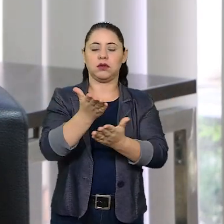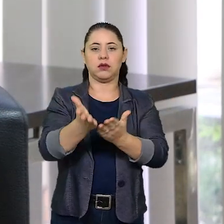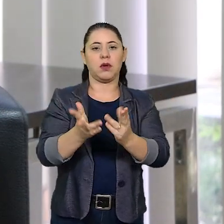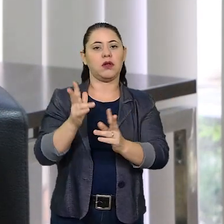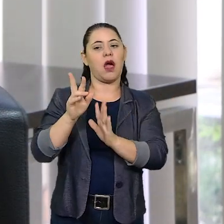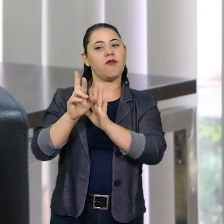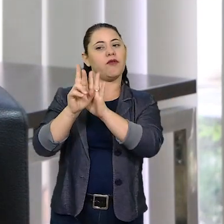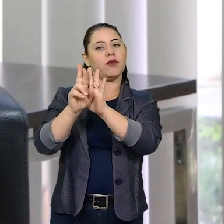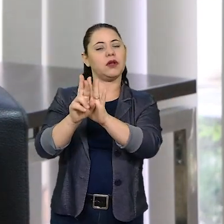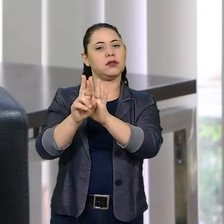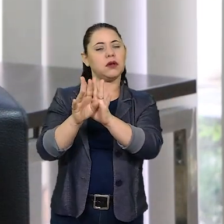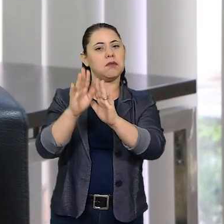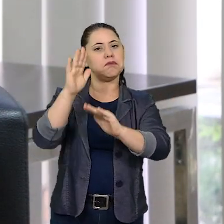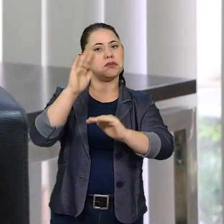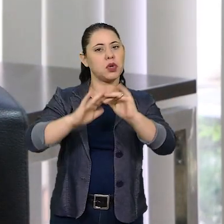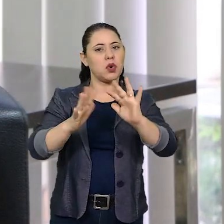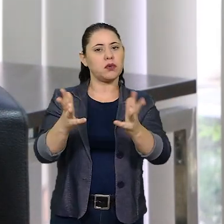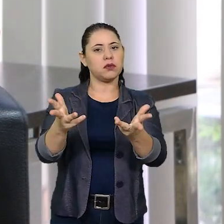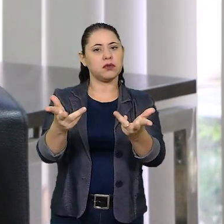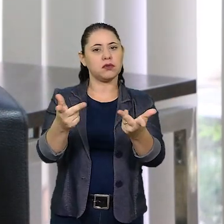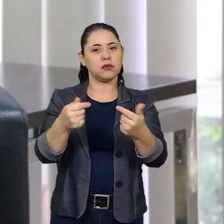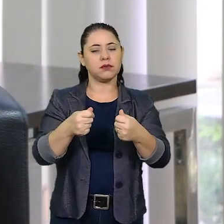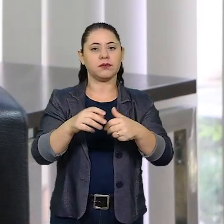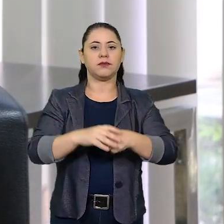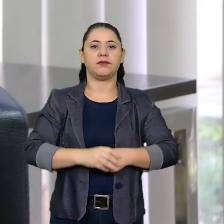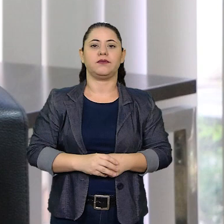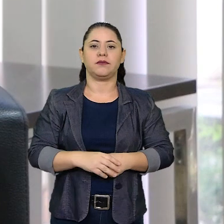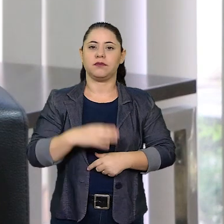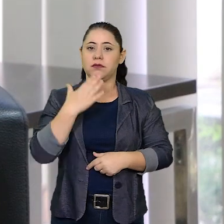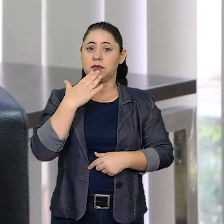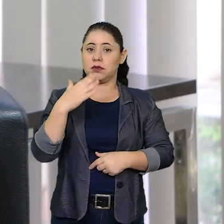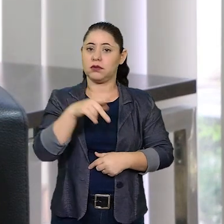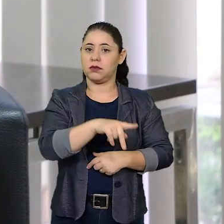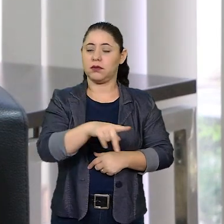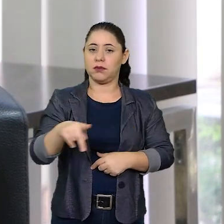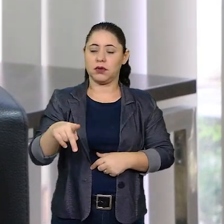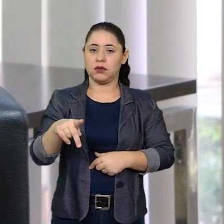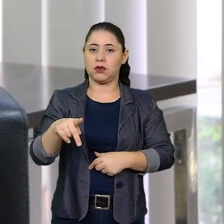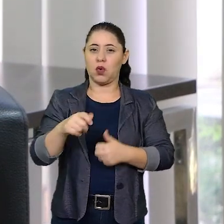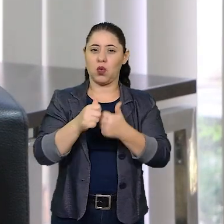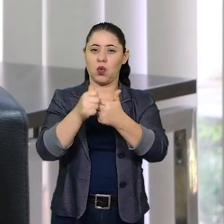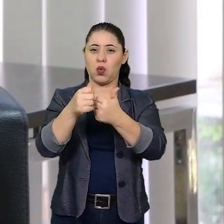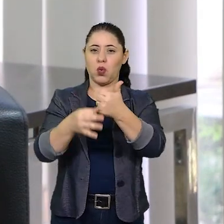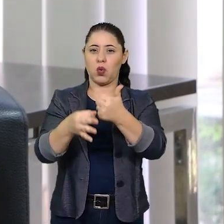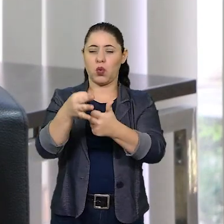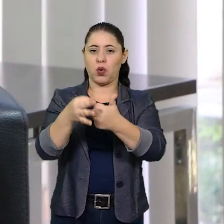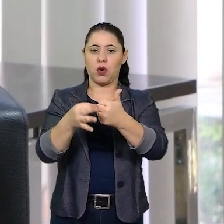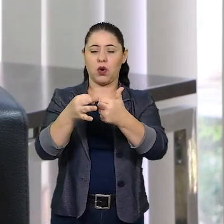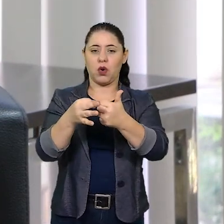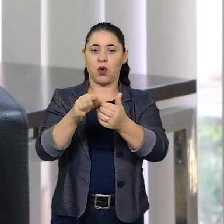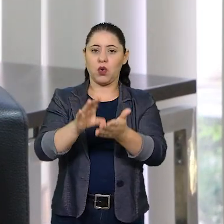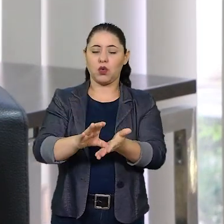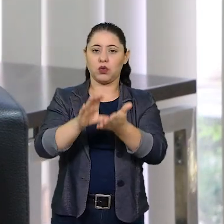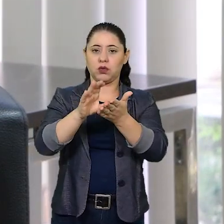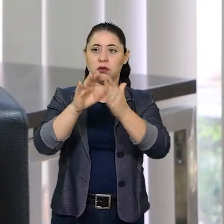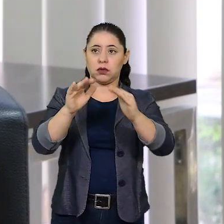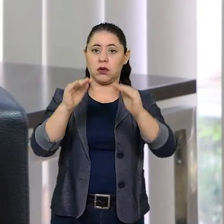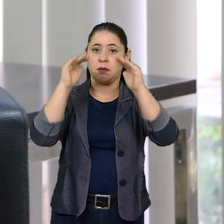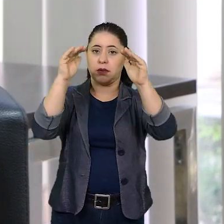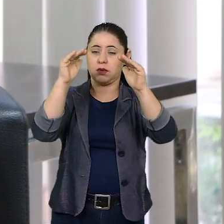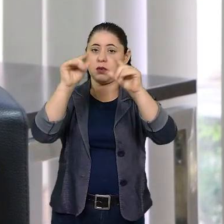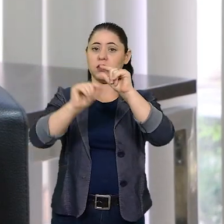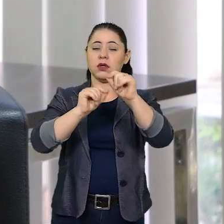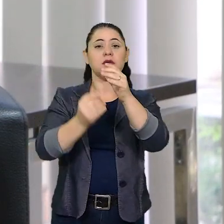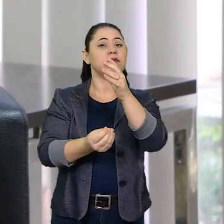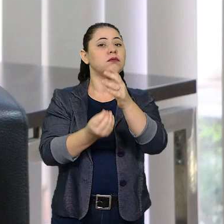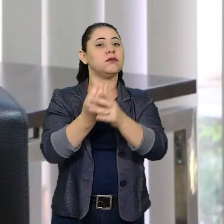de um atendimento mais referenciado. Pensando nisso, nós pedimos à presidência do tribunal, ao Conselho